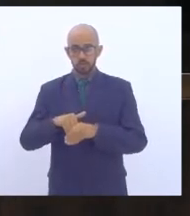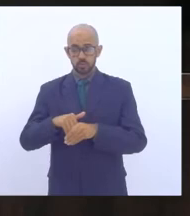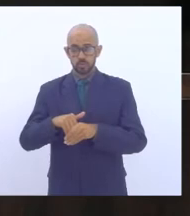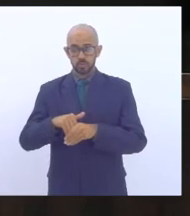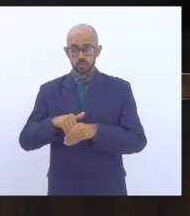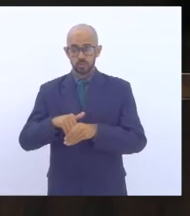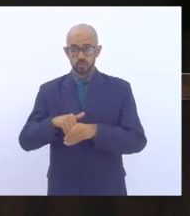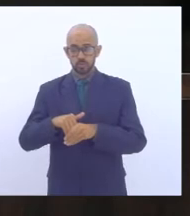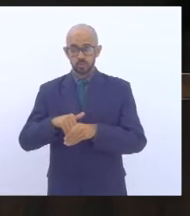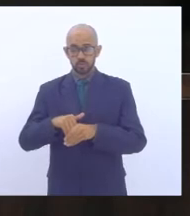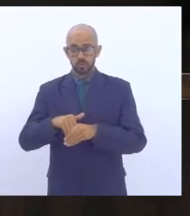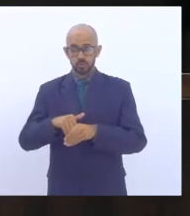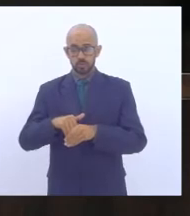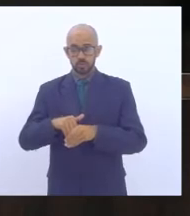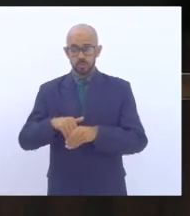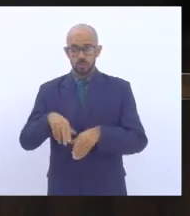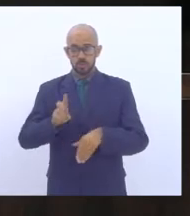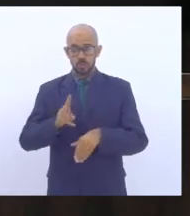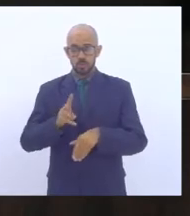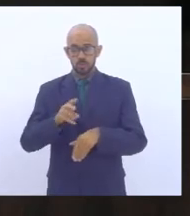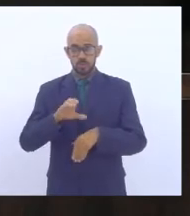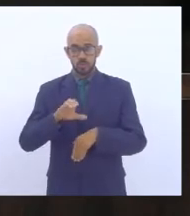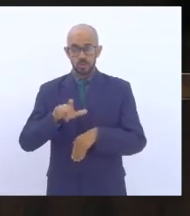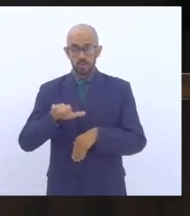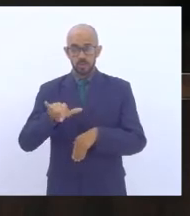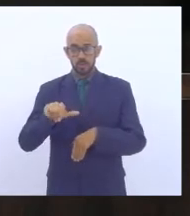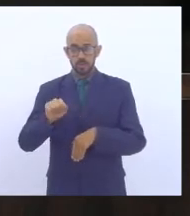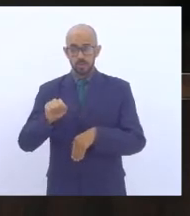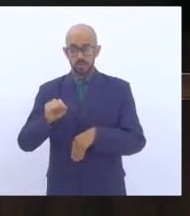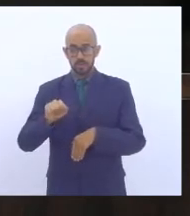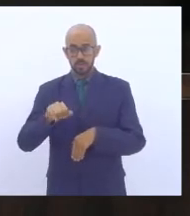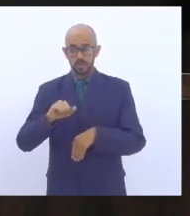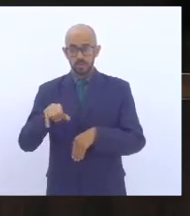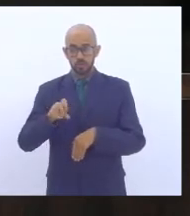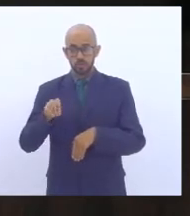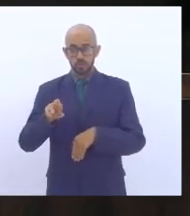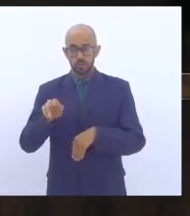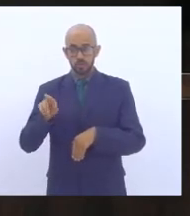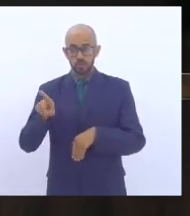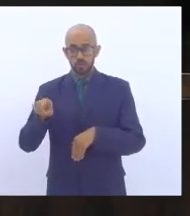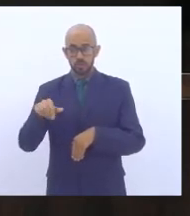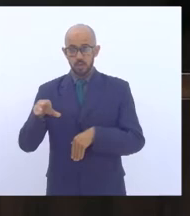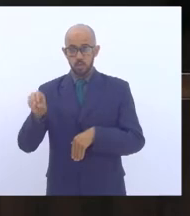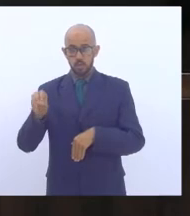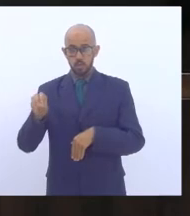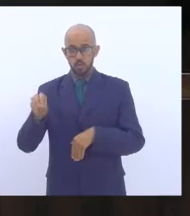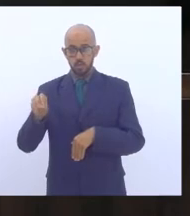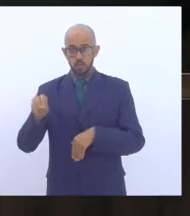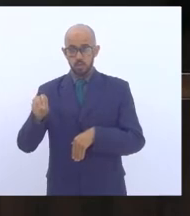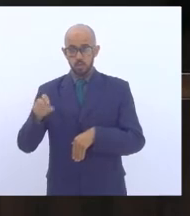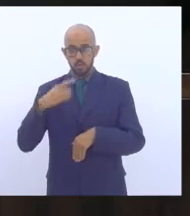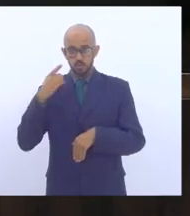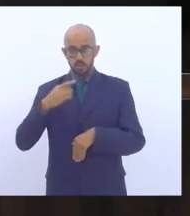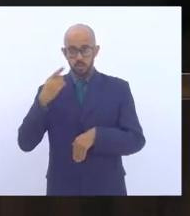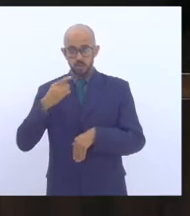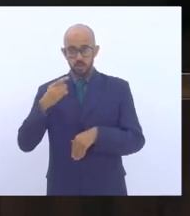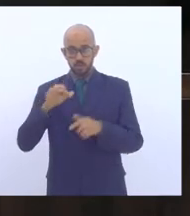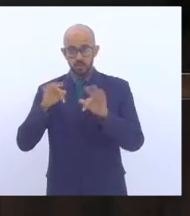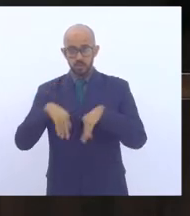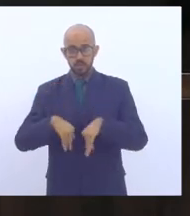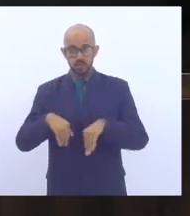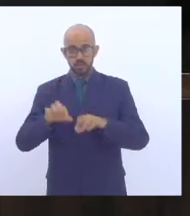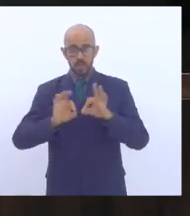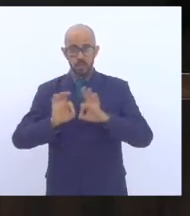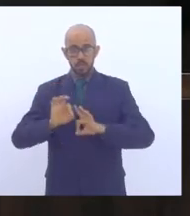a companhia da nossa querida Célia Jordão e eu vou encerrar a hora do